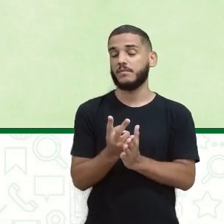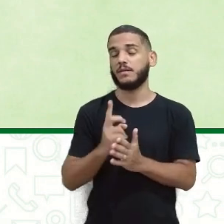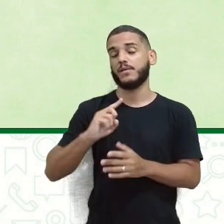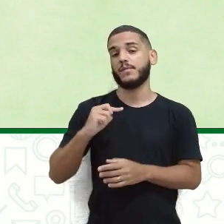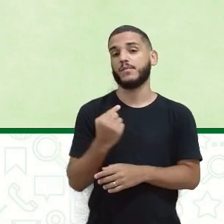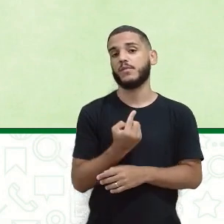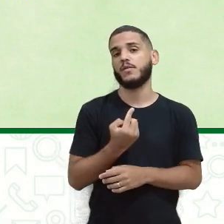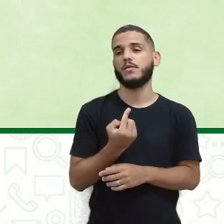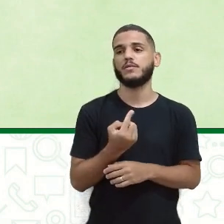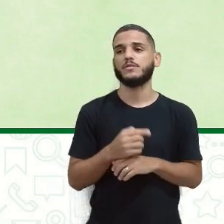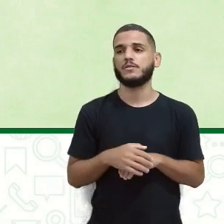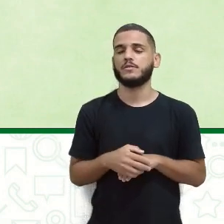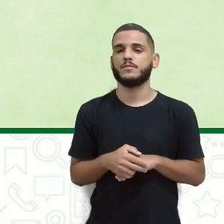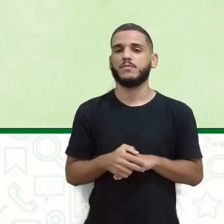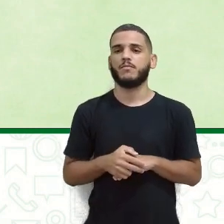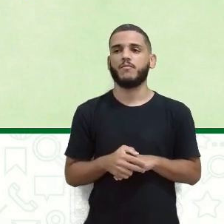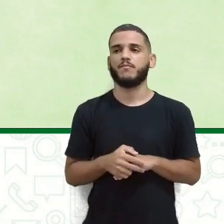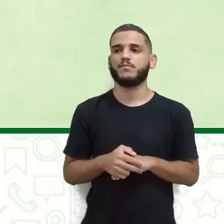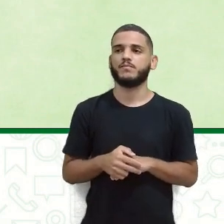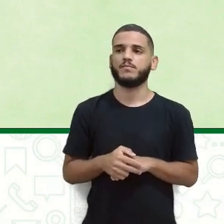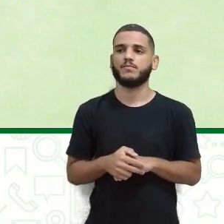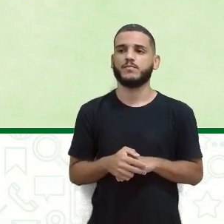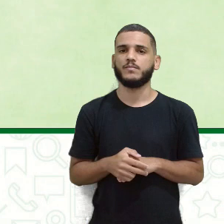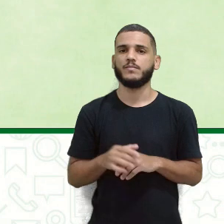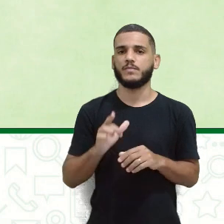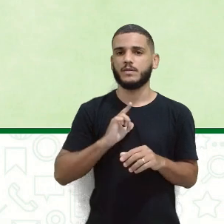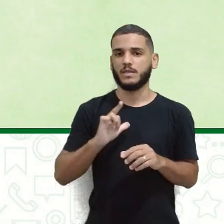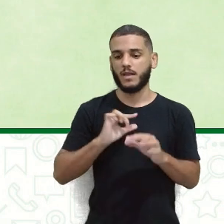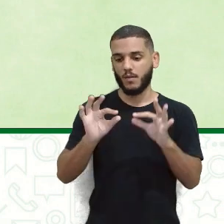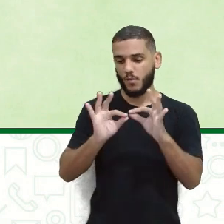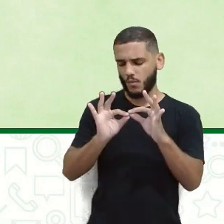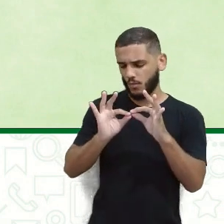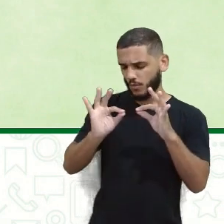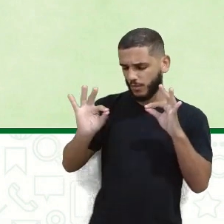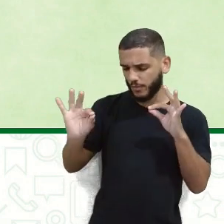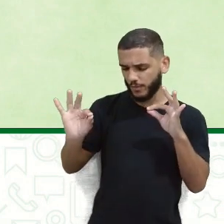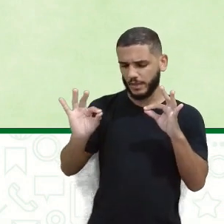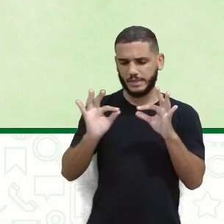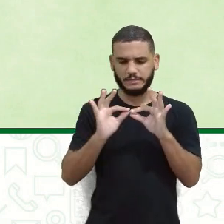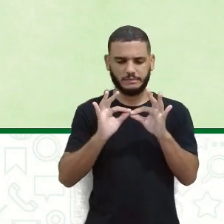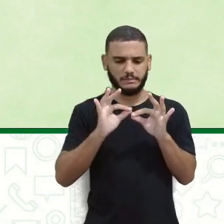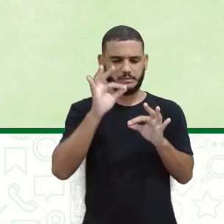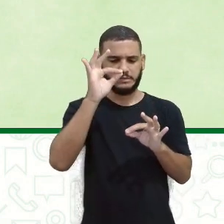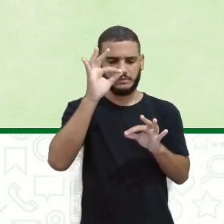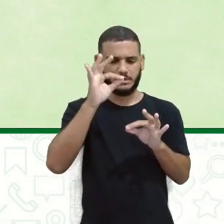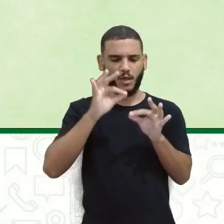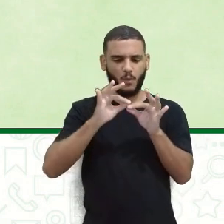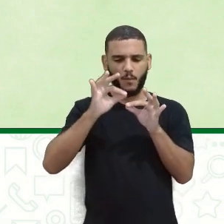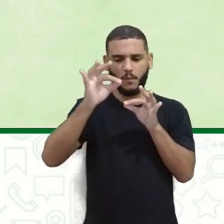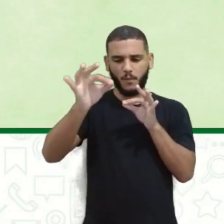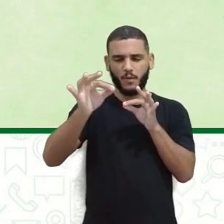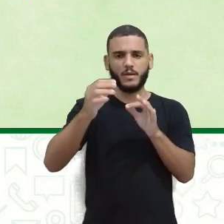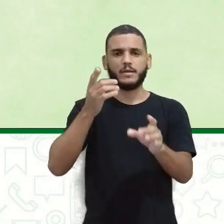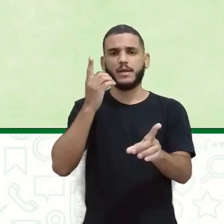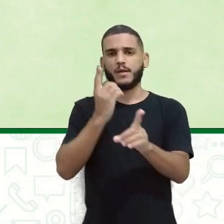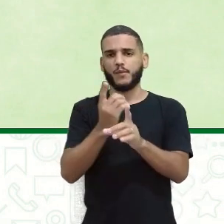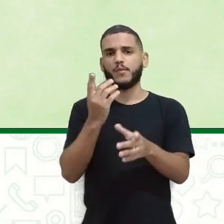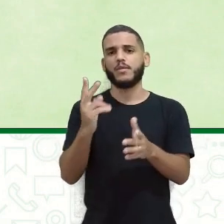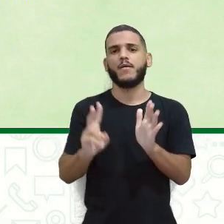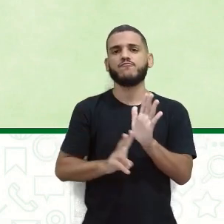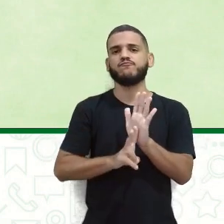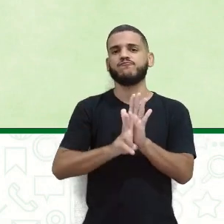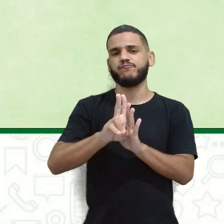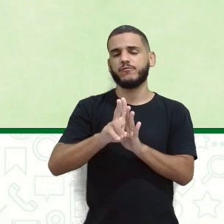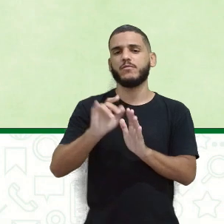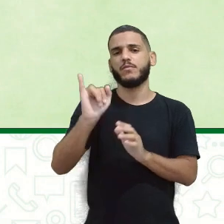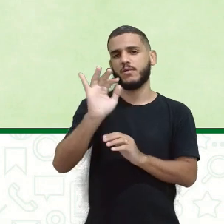nós vamos medir, né, vamos encontrar o volume de uma